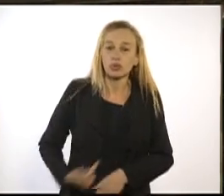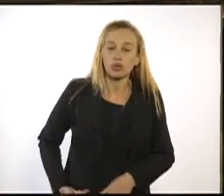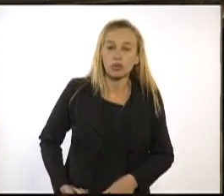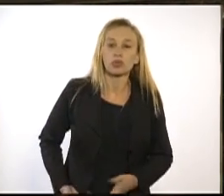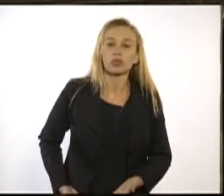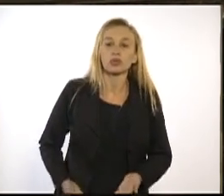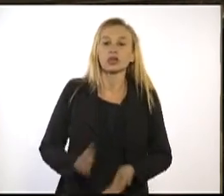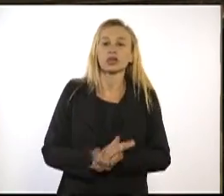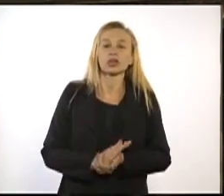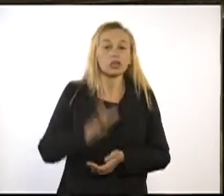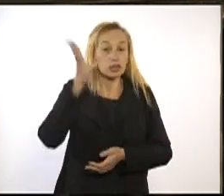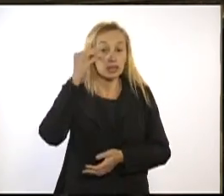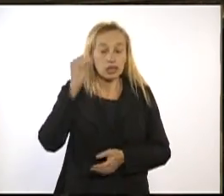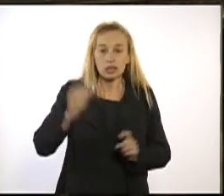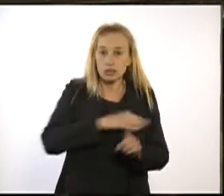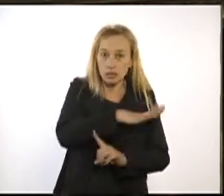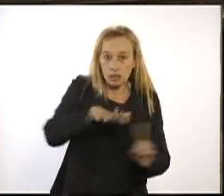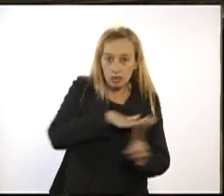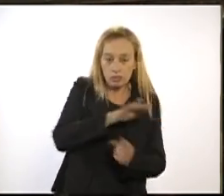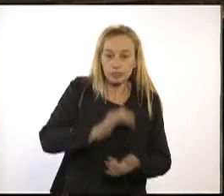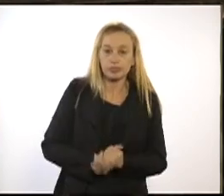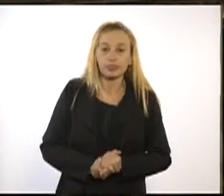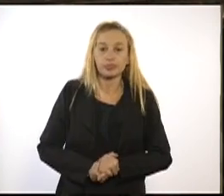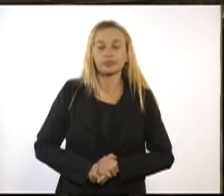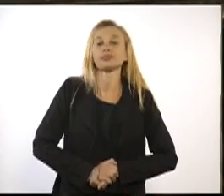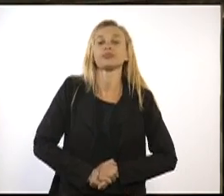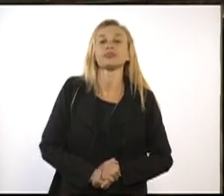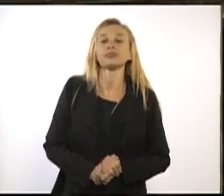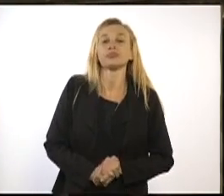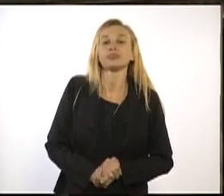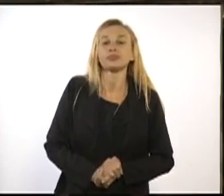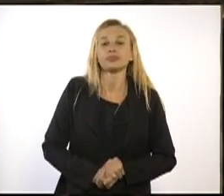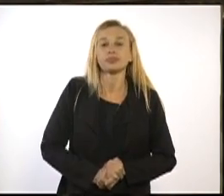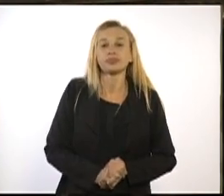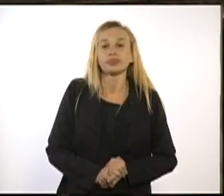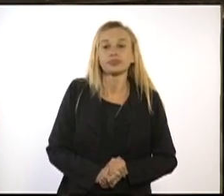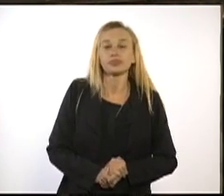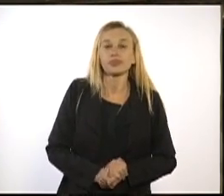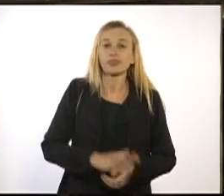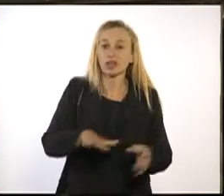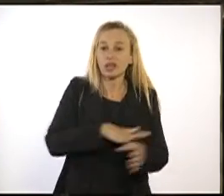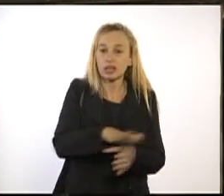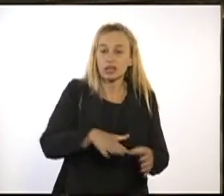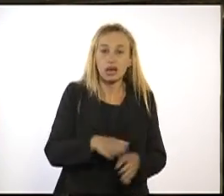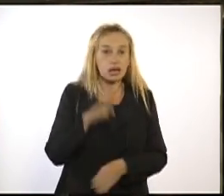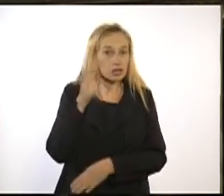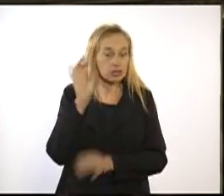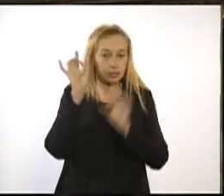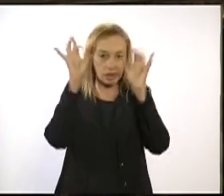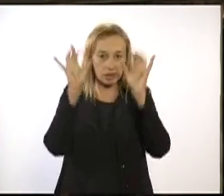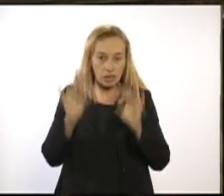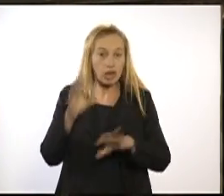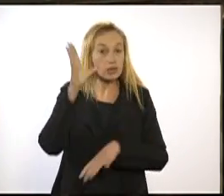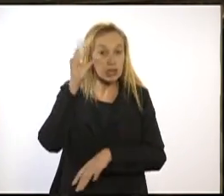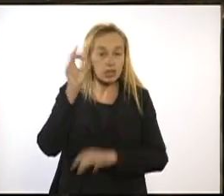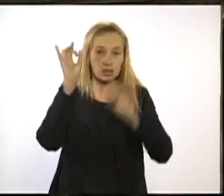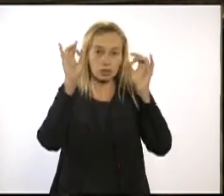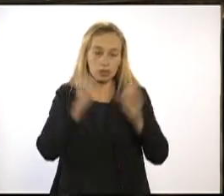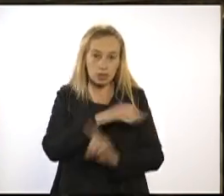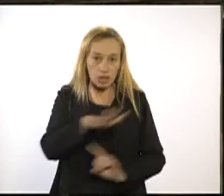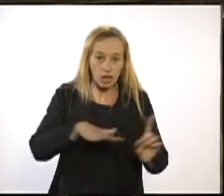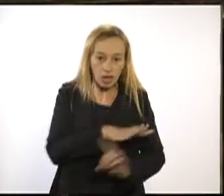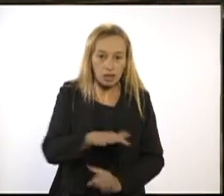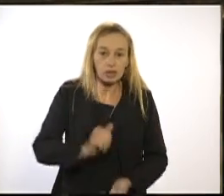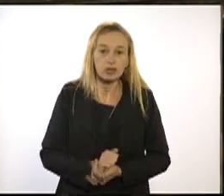de especial interesse social, as EIs, que essas áreas de especial interesse social,